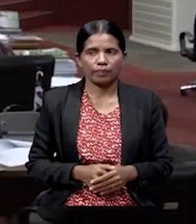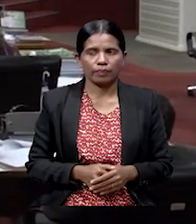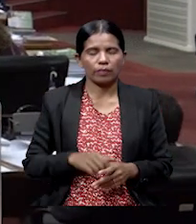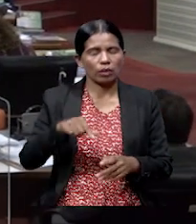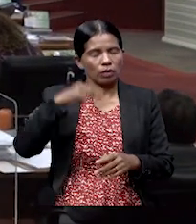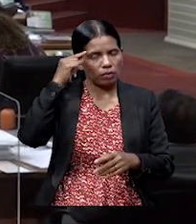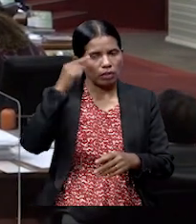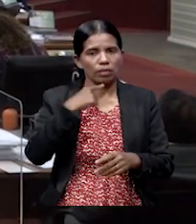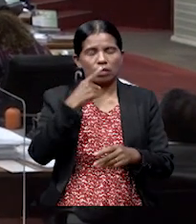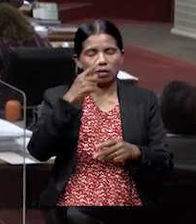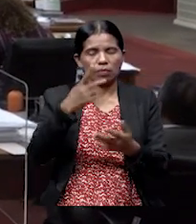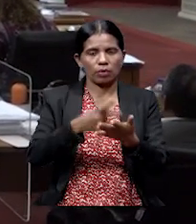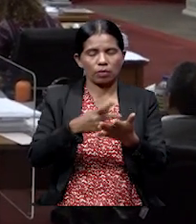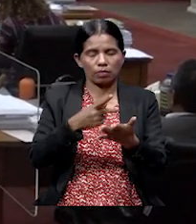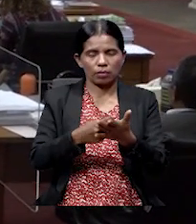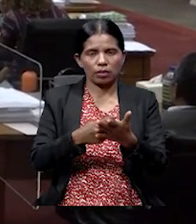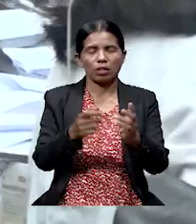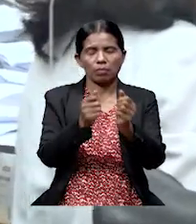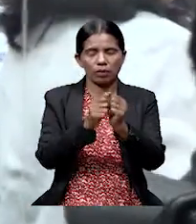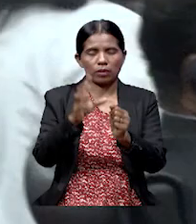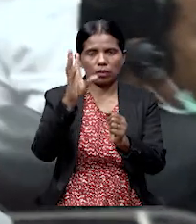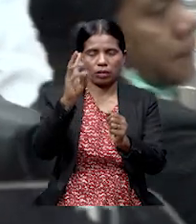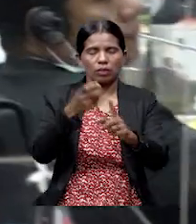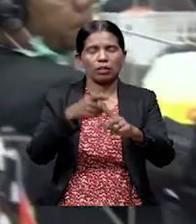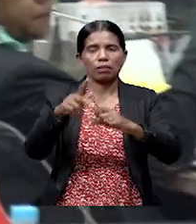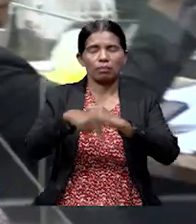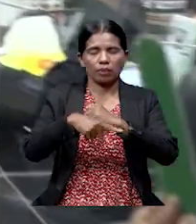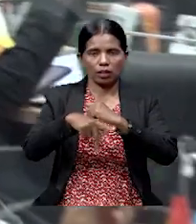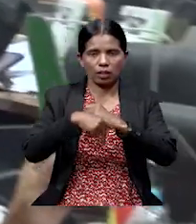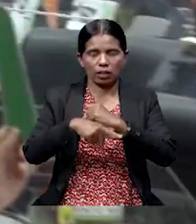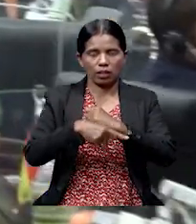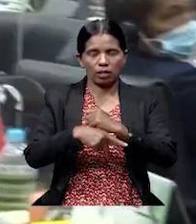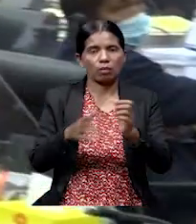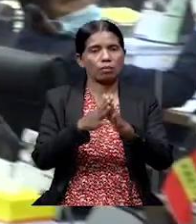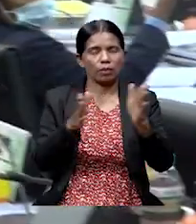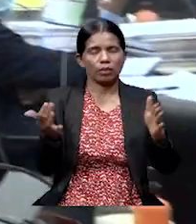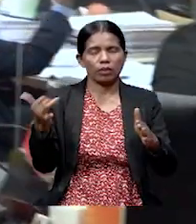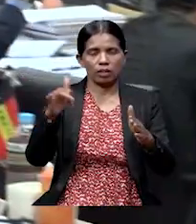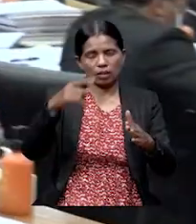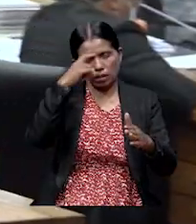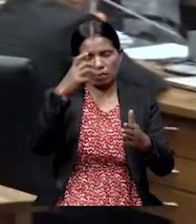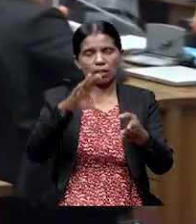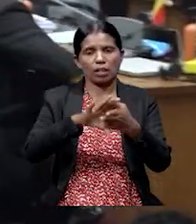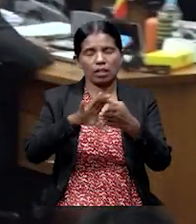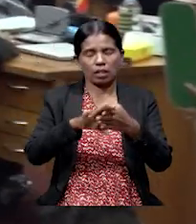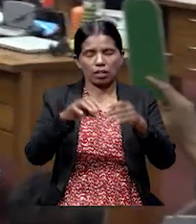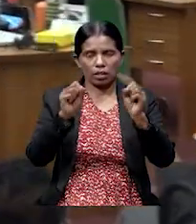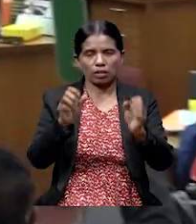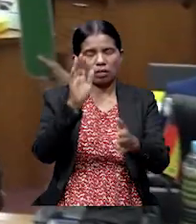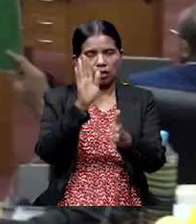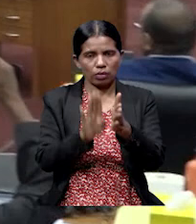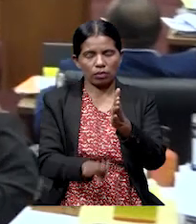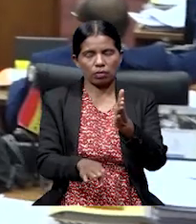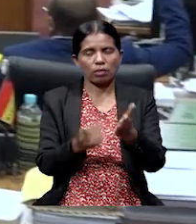Governo rejeita proposta alteração Hamutuknen husi bancada oposição sira. Tamba pedido refere a tu elimina no halo redução